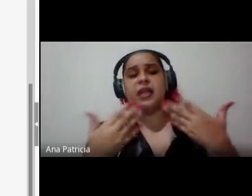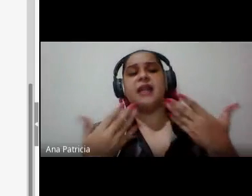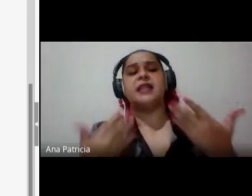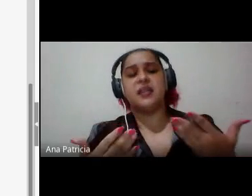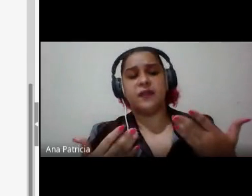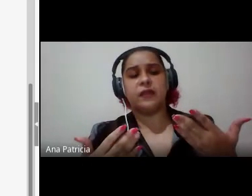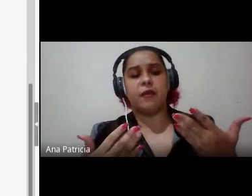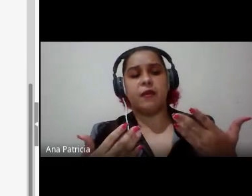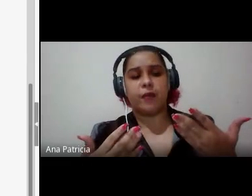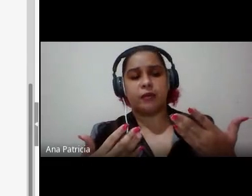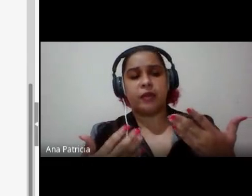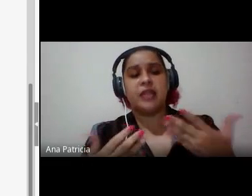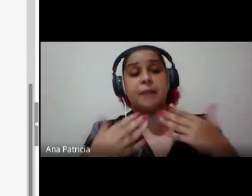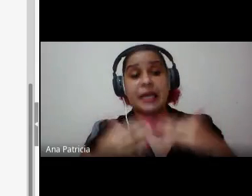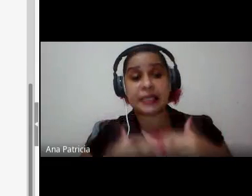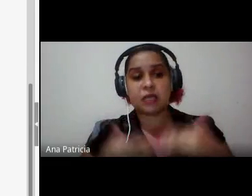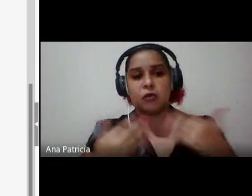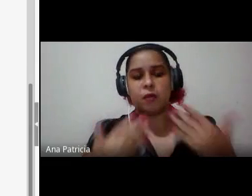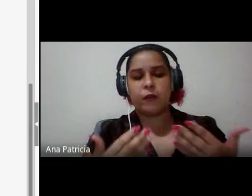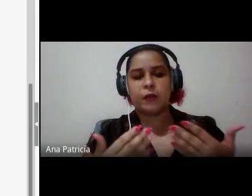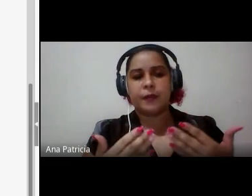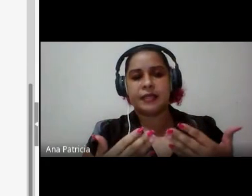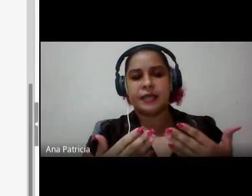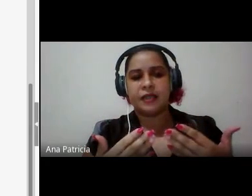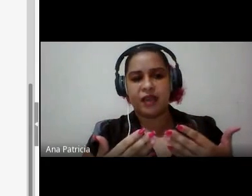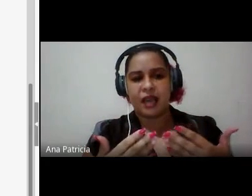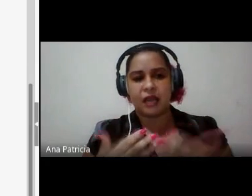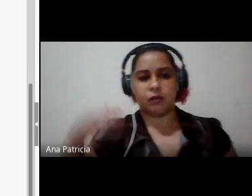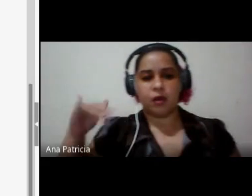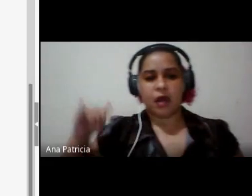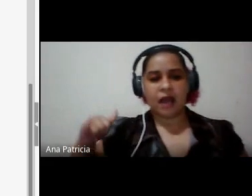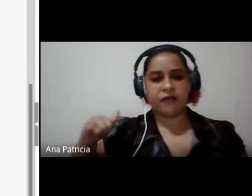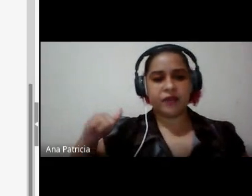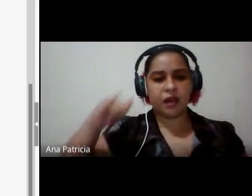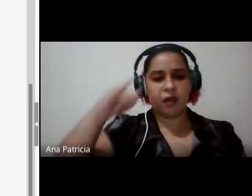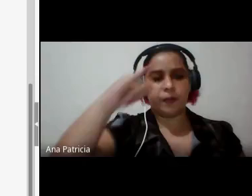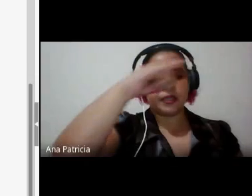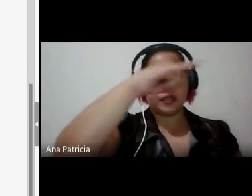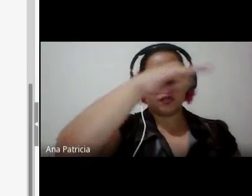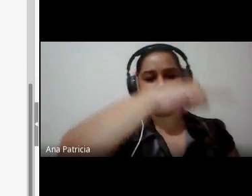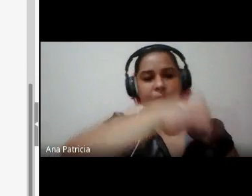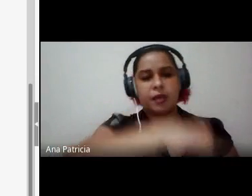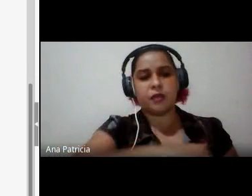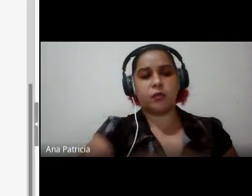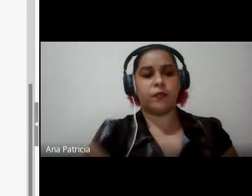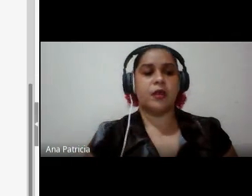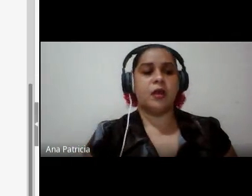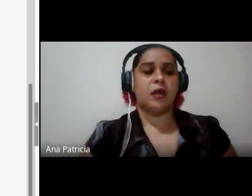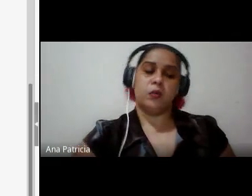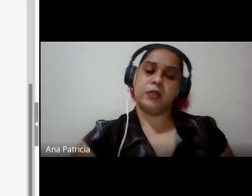outros sinais que eles vão ter movimento, que eles precisam do movimento para ter significado. Avião precisa do